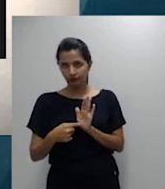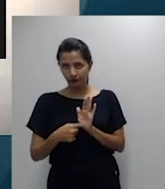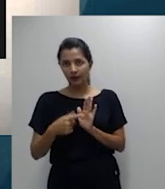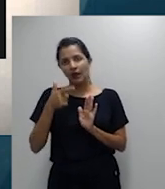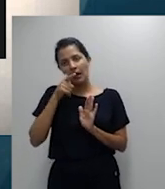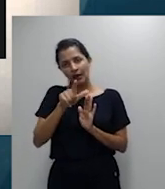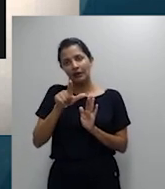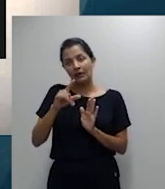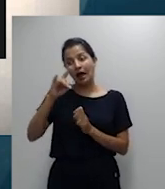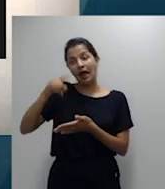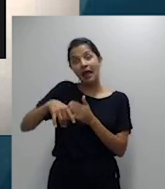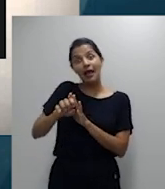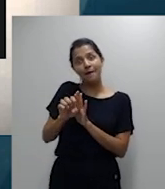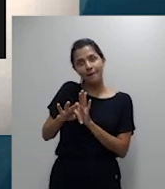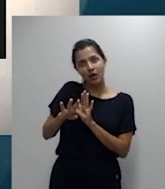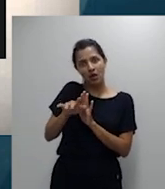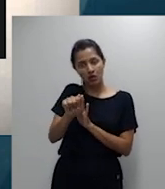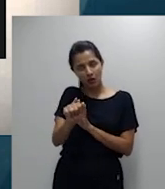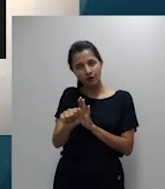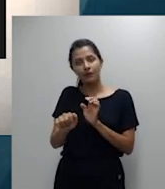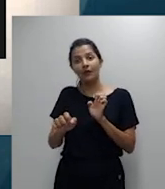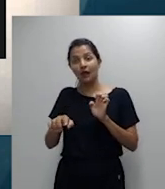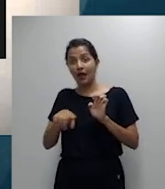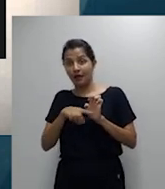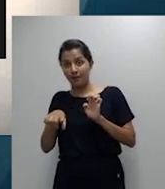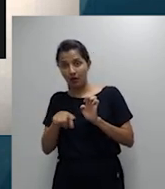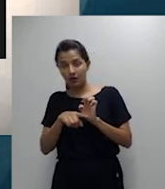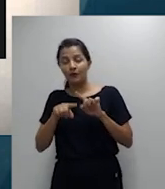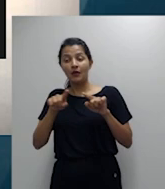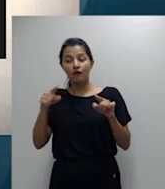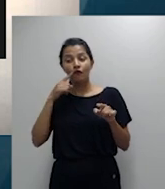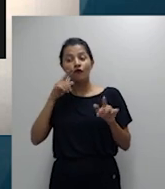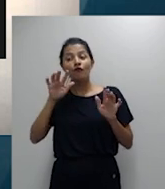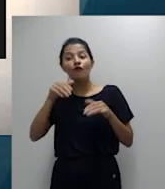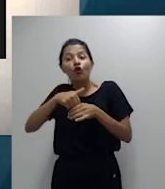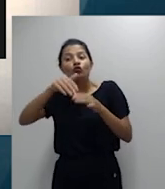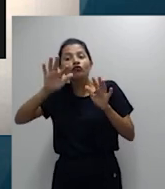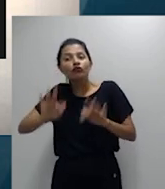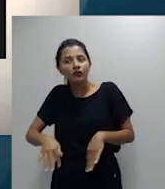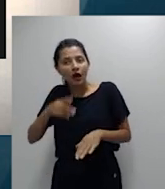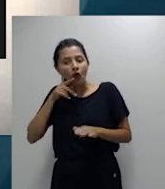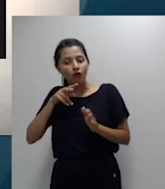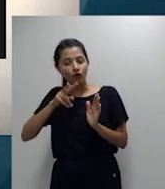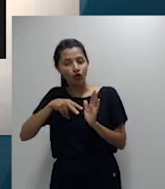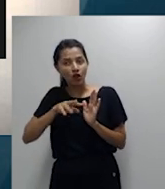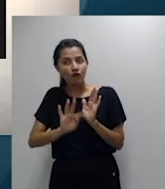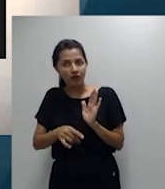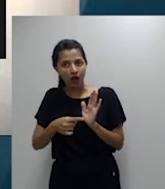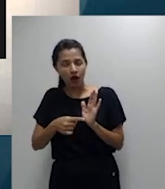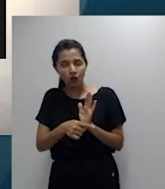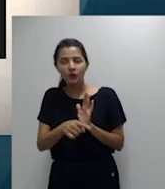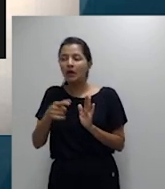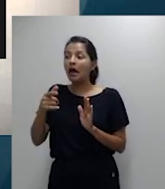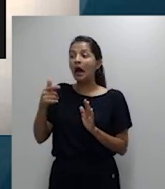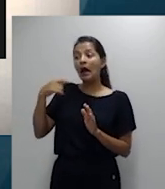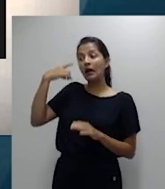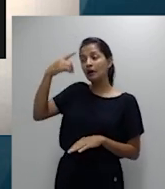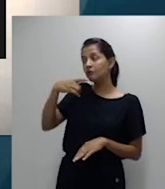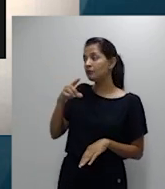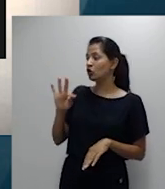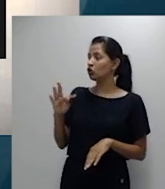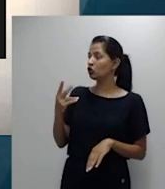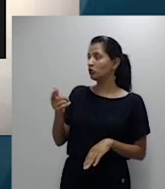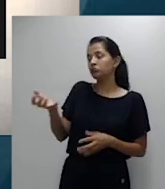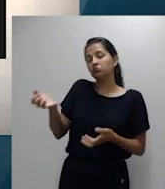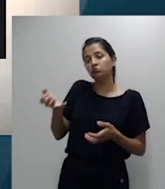nesse eu vou ler a parte final do meu gosto e aí presente Silva Santiago quiser fazer a sustentação oral por